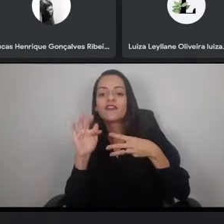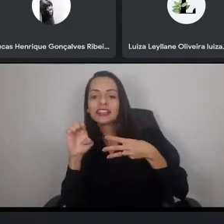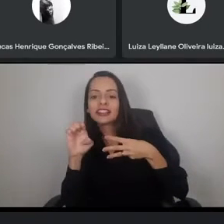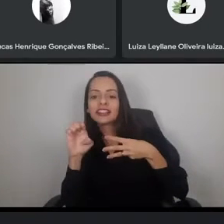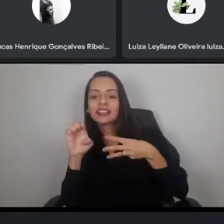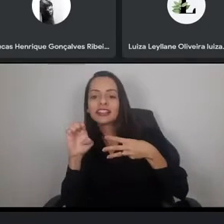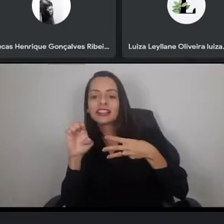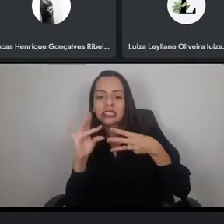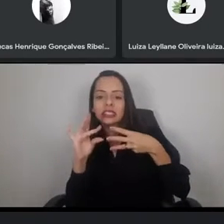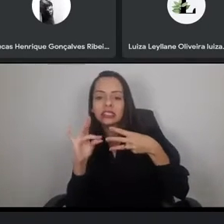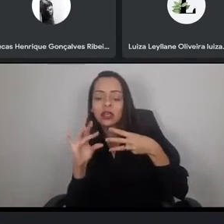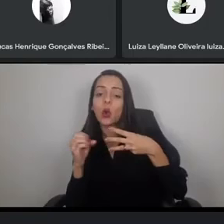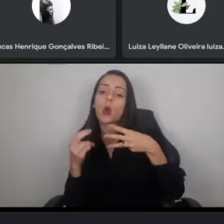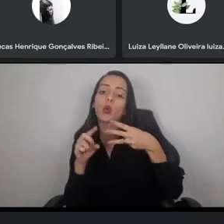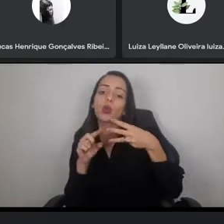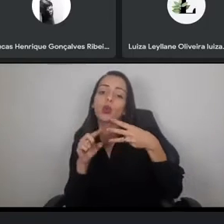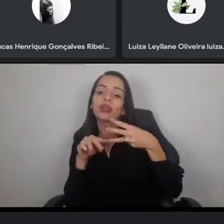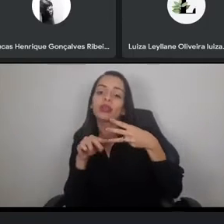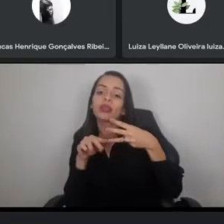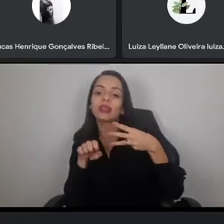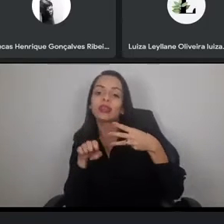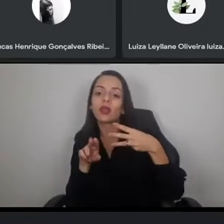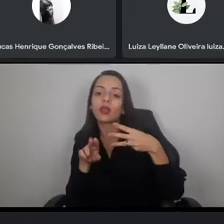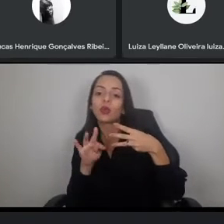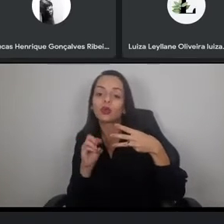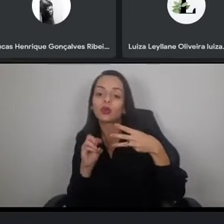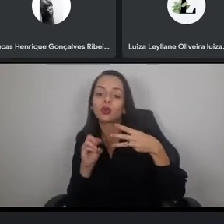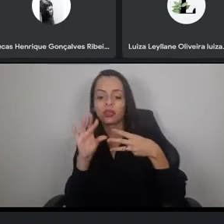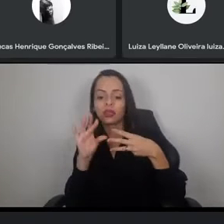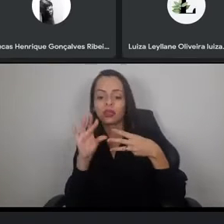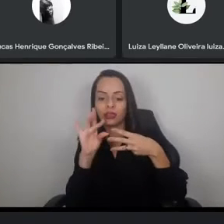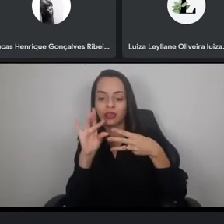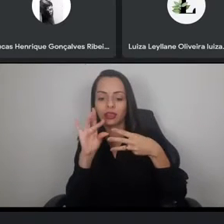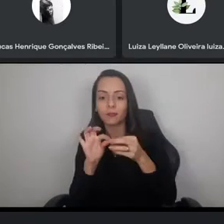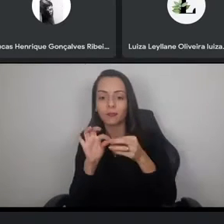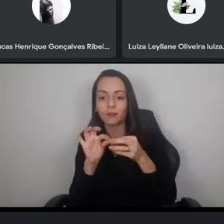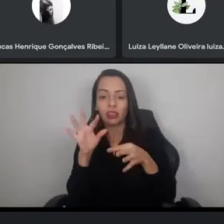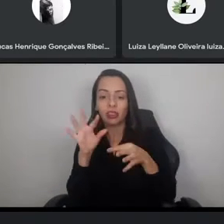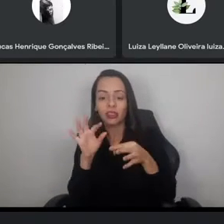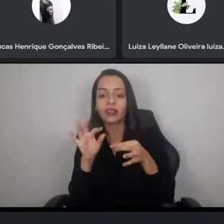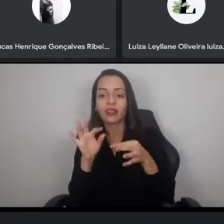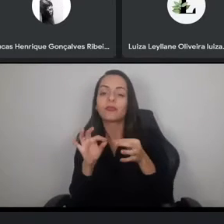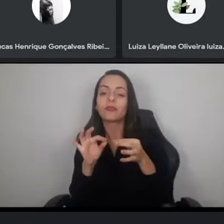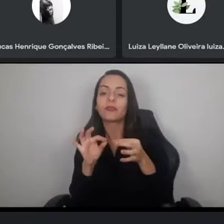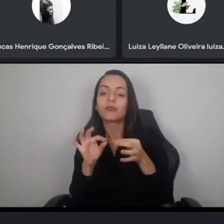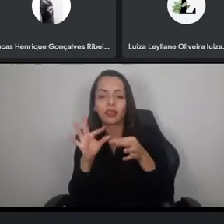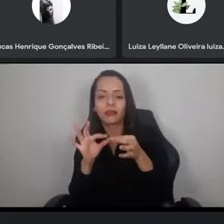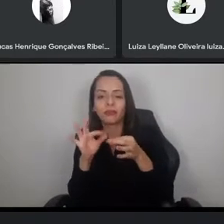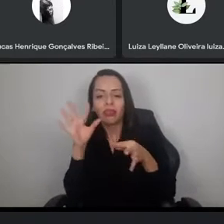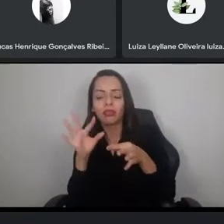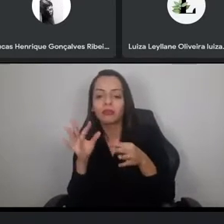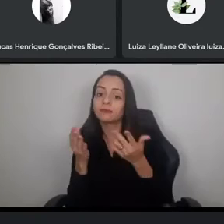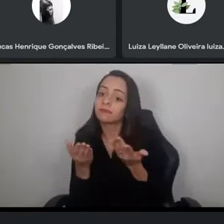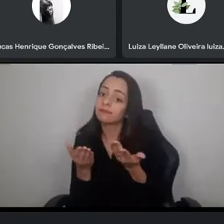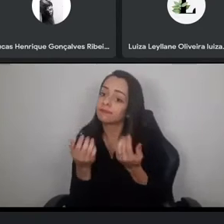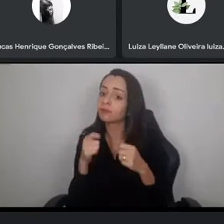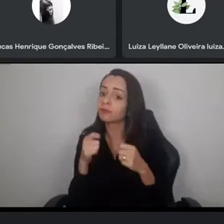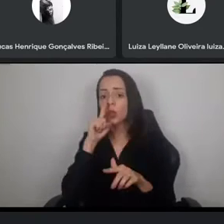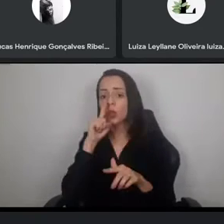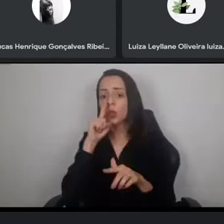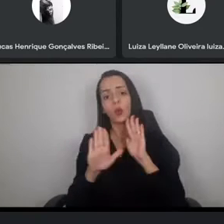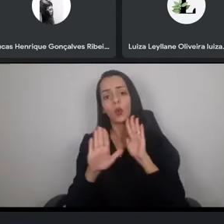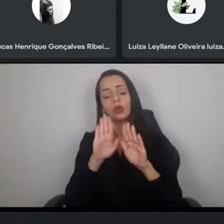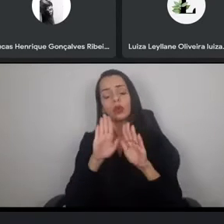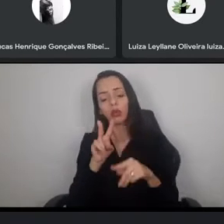até fogo, né, um chapiscamento da tomada. Então, devemos tomar cuidado para manter em bom estado de conservação